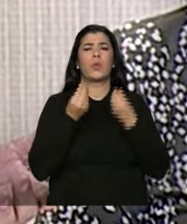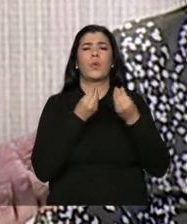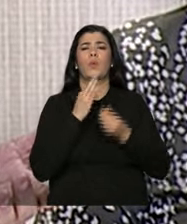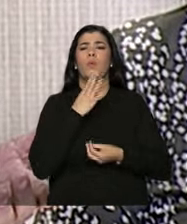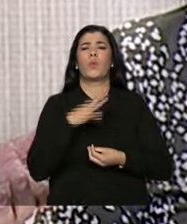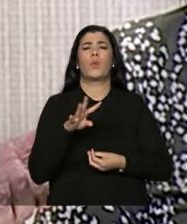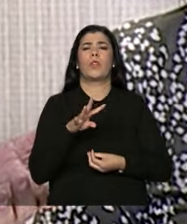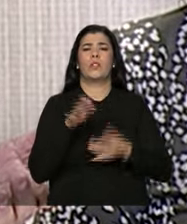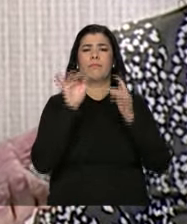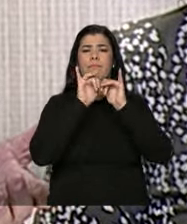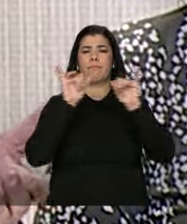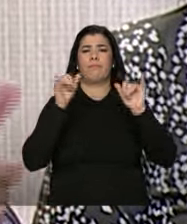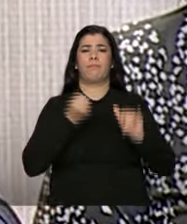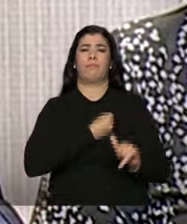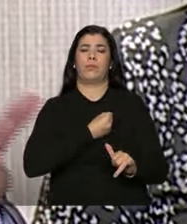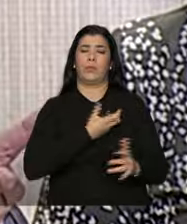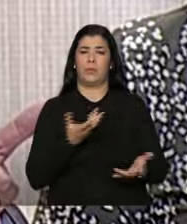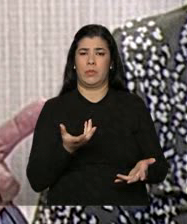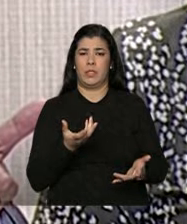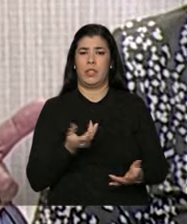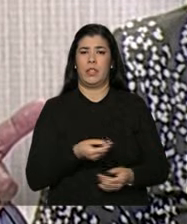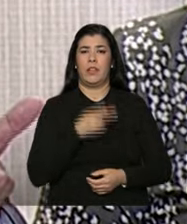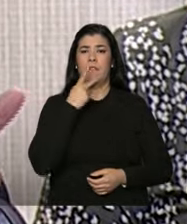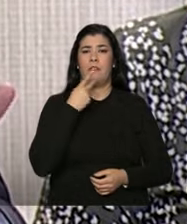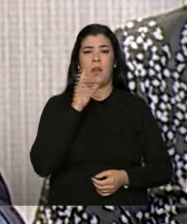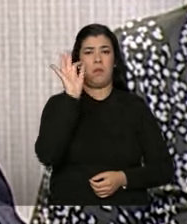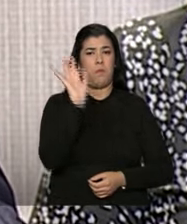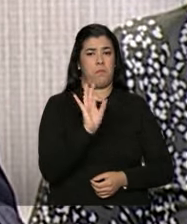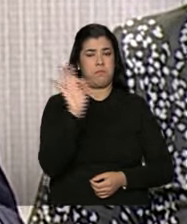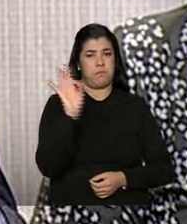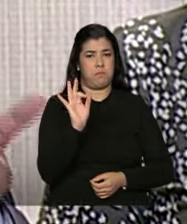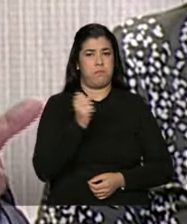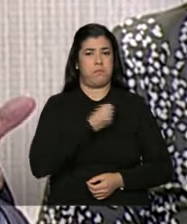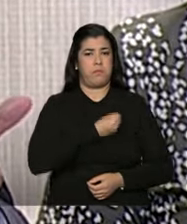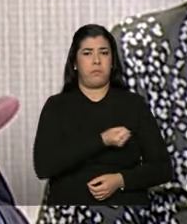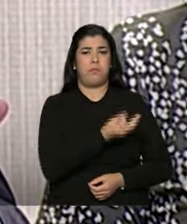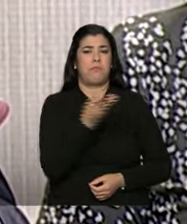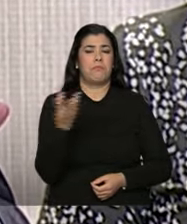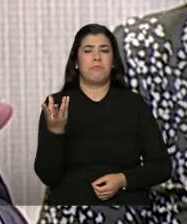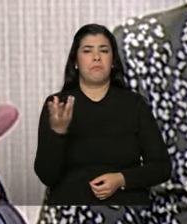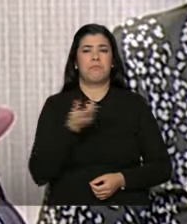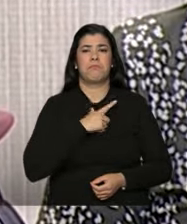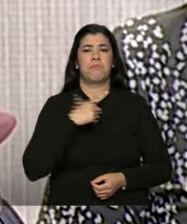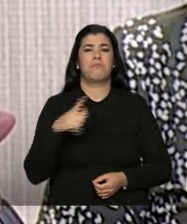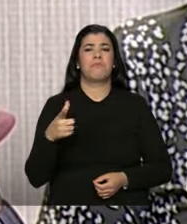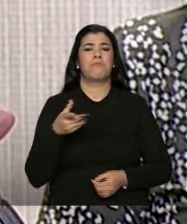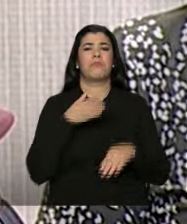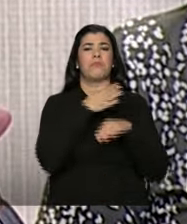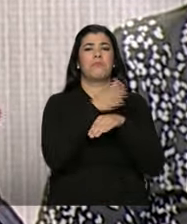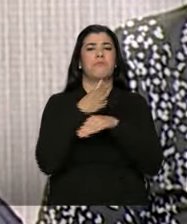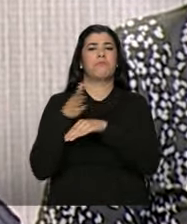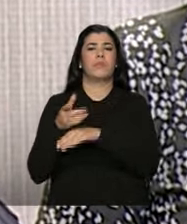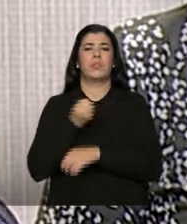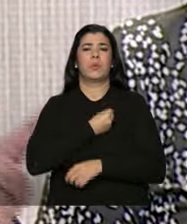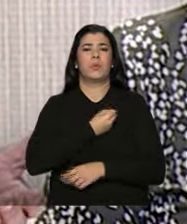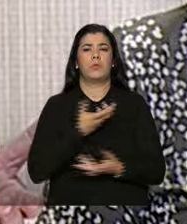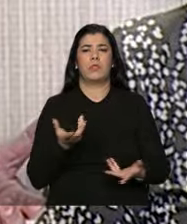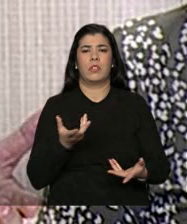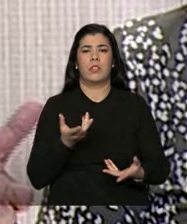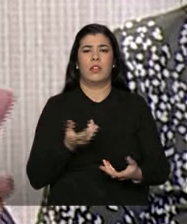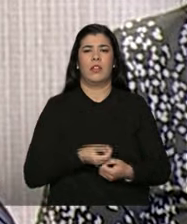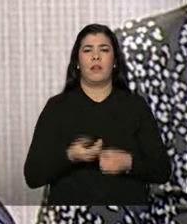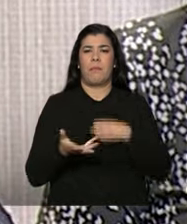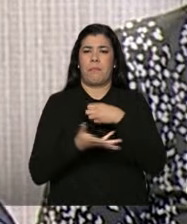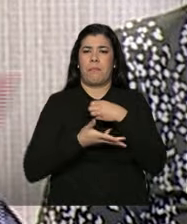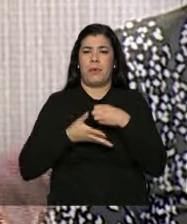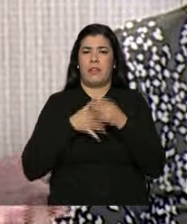desconhecemos, não é? mencionam estatísticas que às quais não temos acesso, citam bases